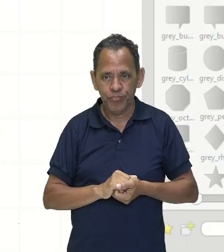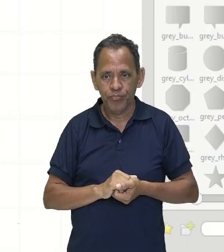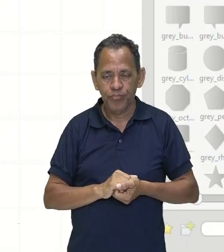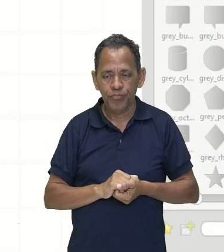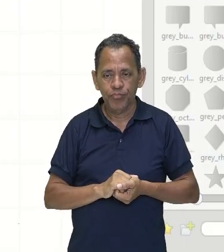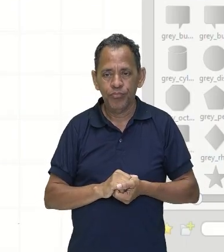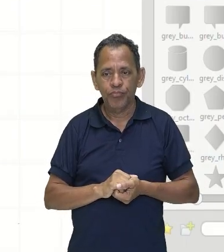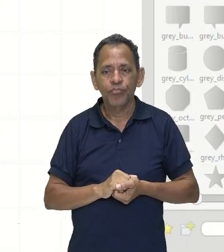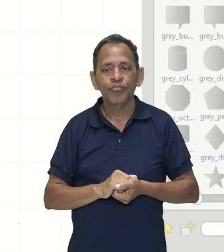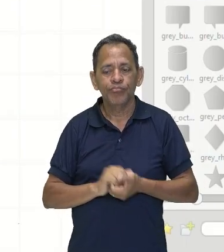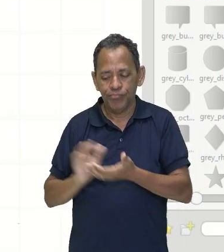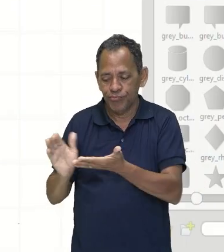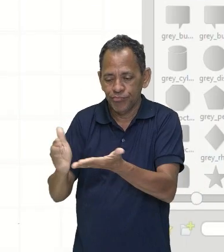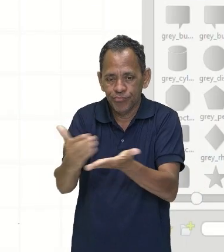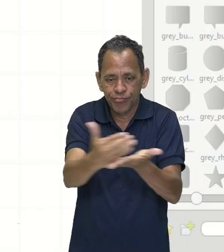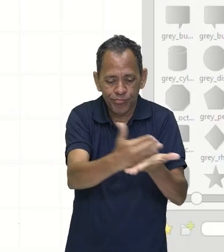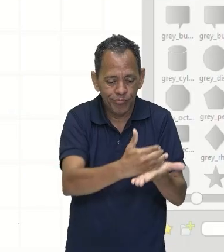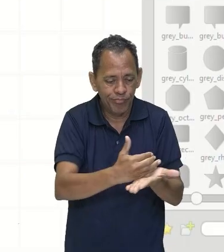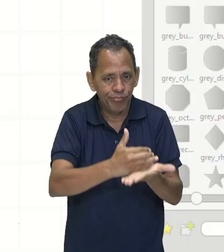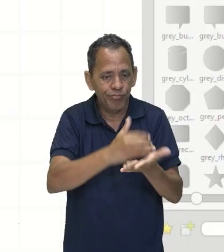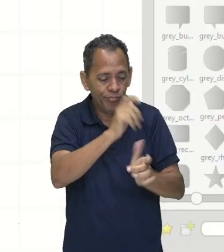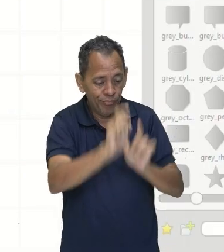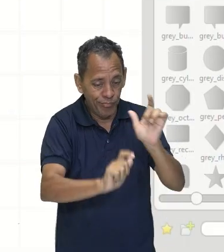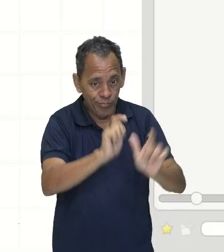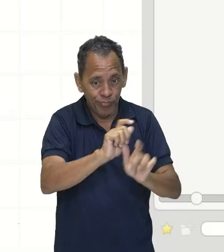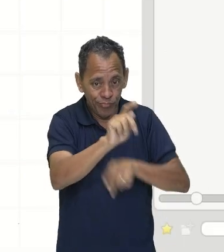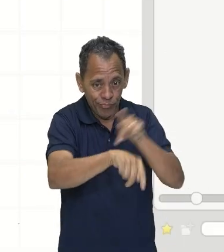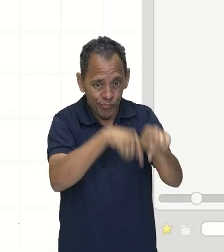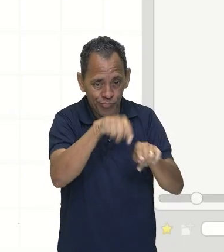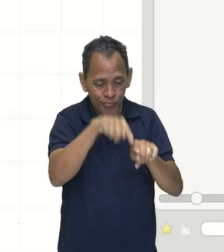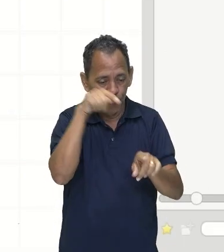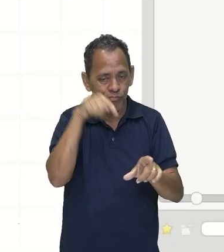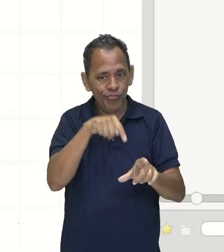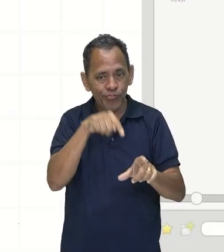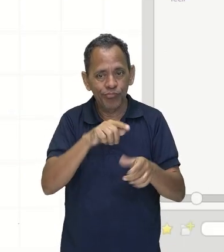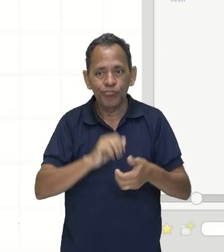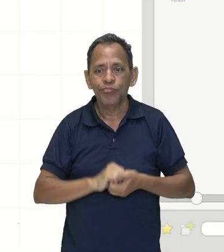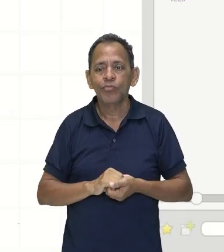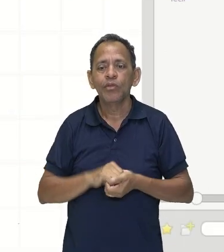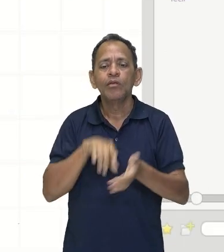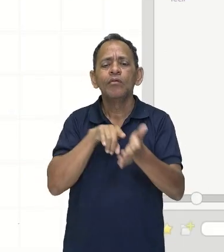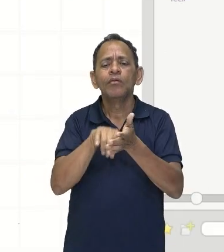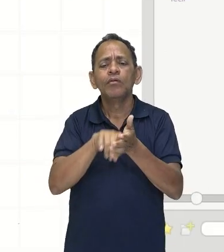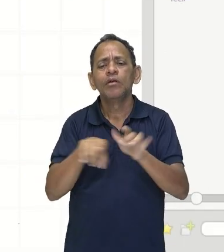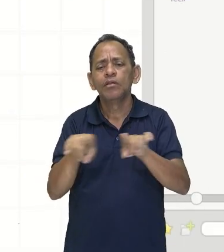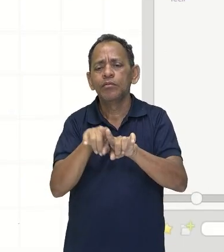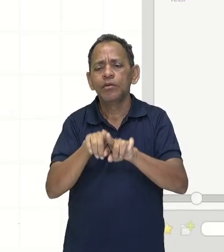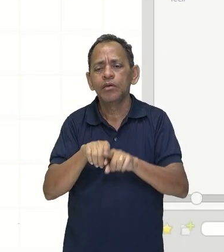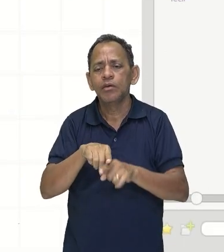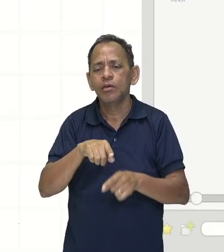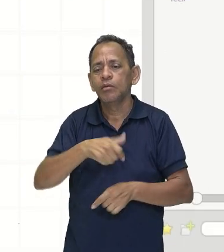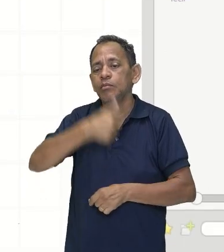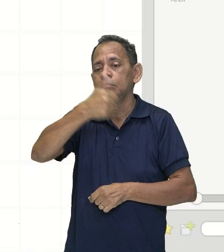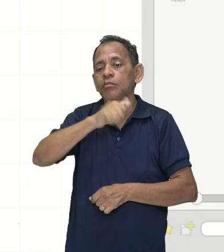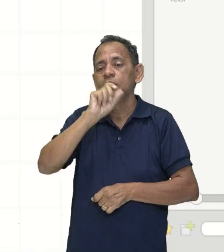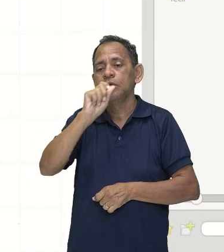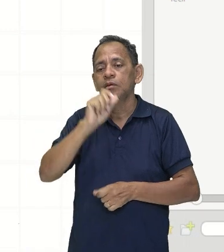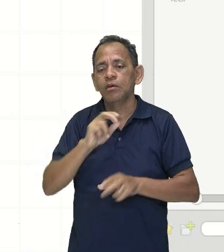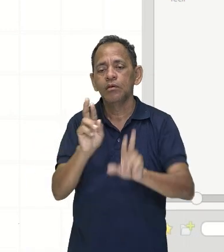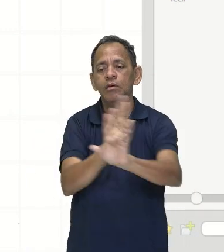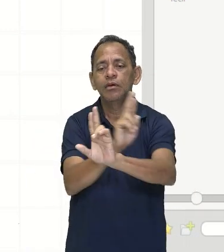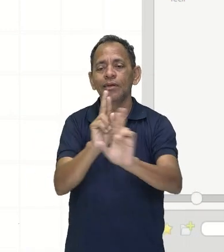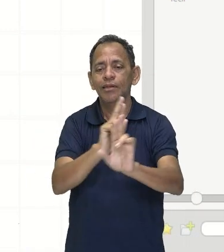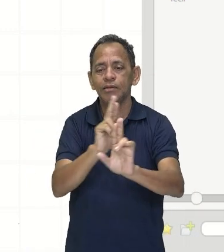à concentração dessa população, certo? E aí a gente está verificando primeiro com